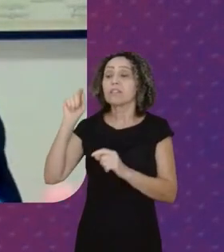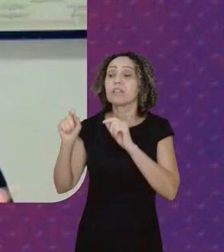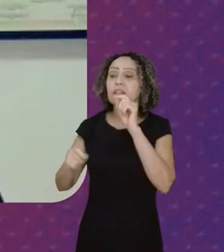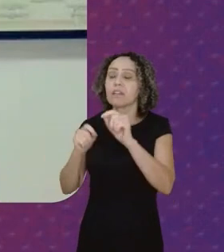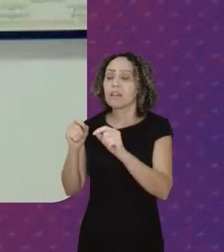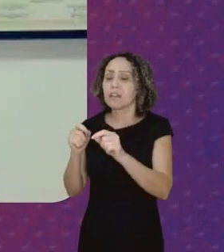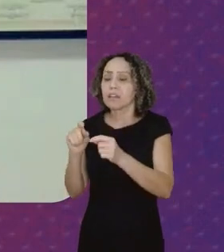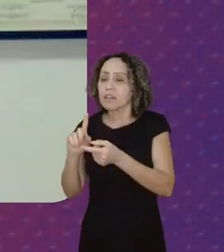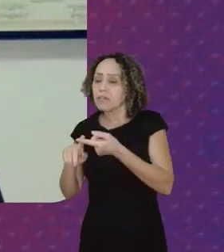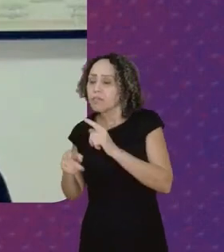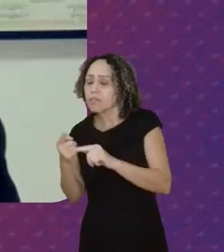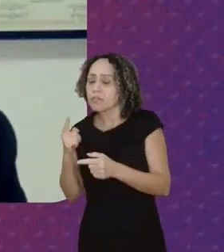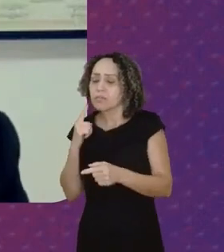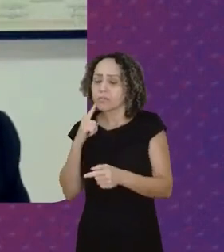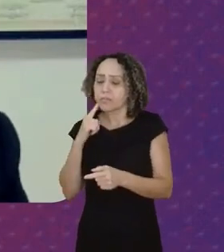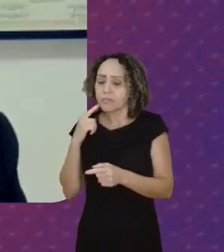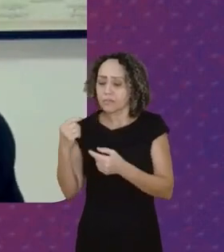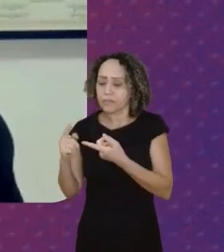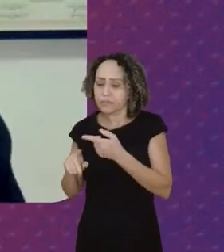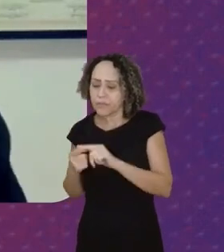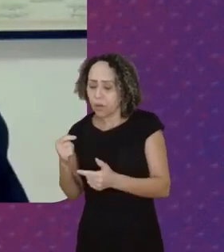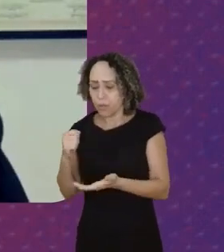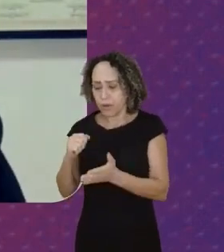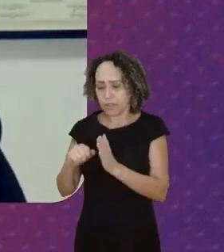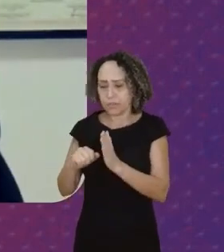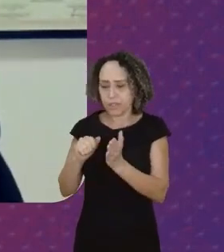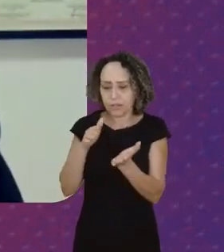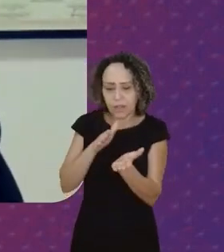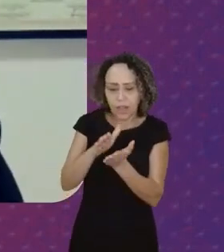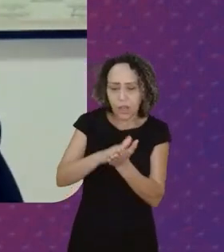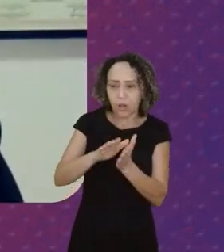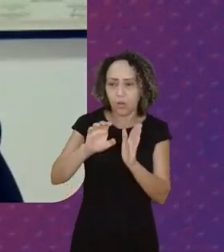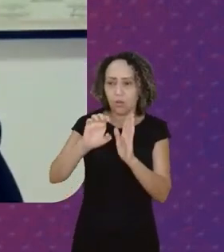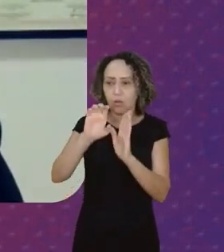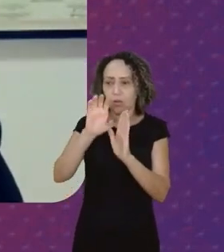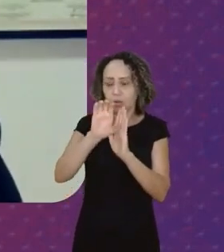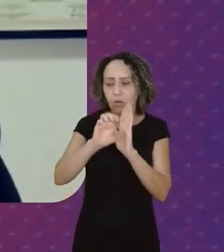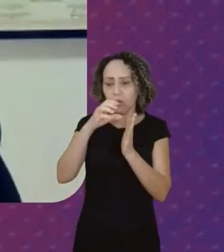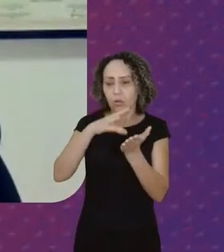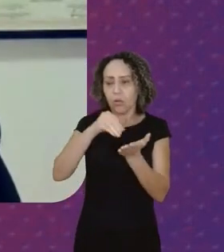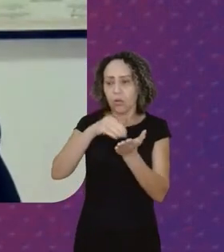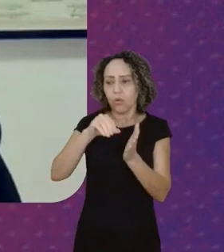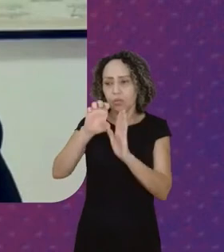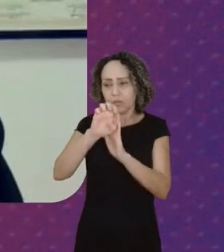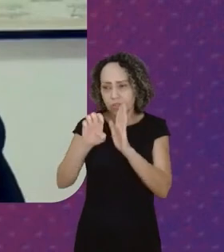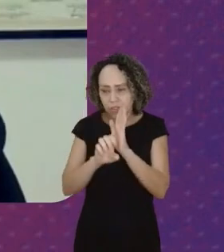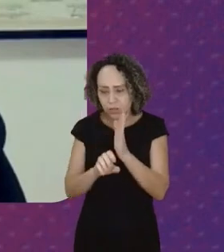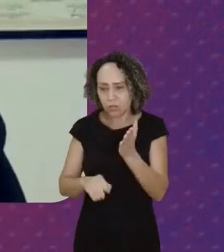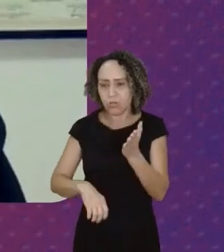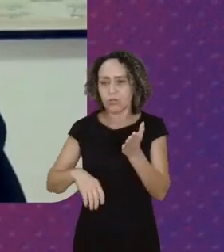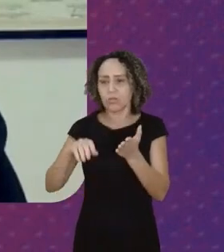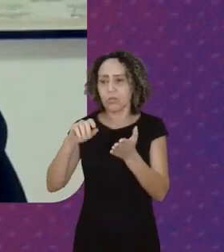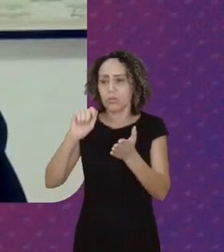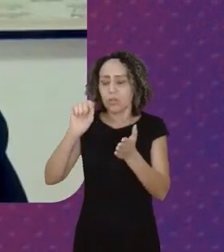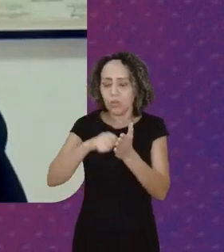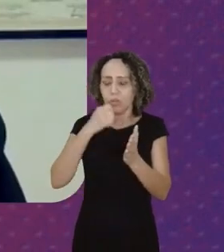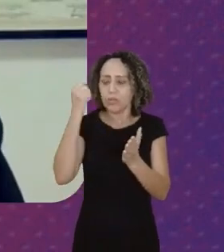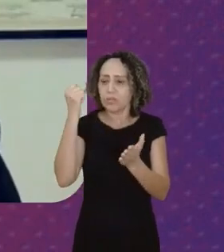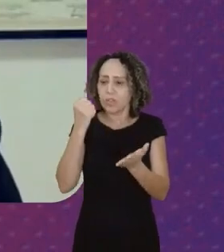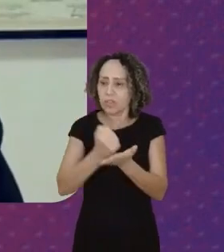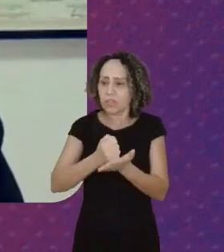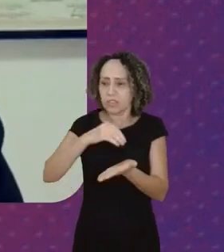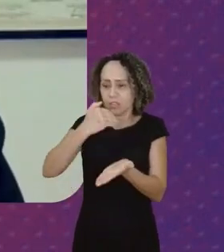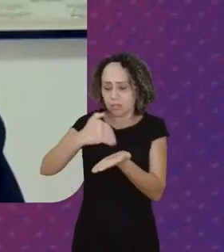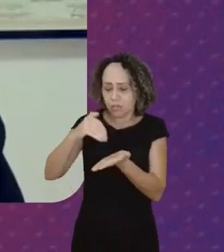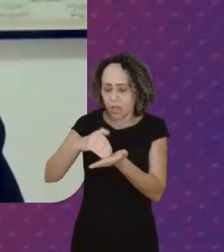forem no Tribunal Superior Eleitoral, eles têm que juntar cópia do estatuto, cópia do registro da federação sob forma de associação no cartório,